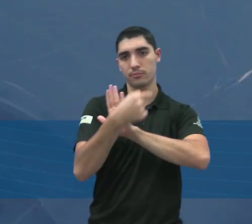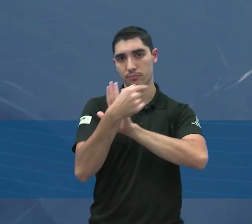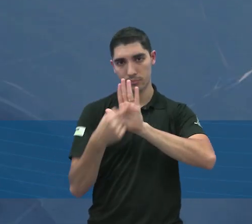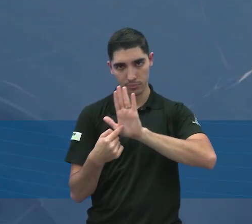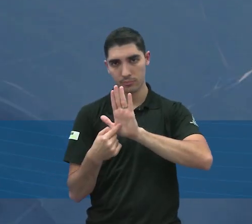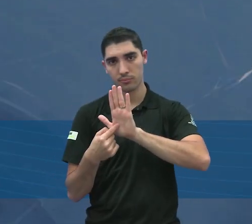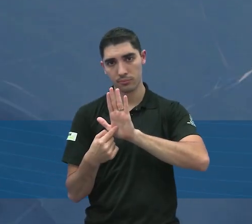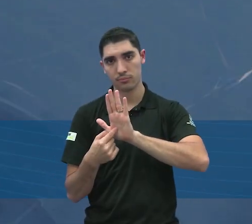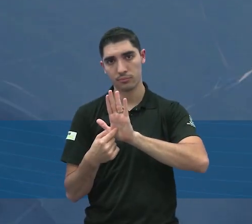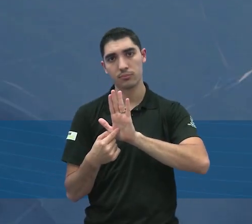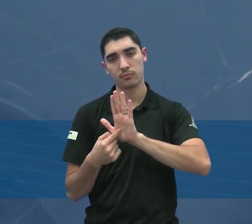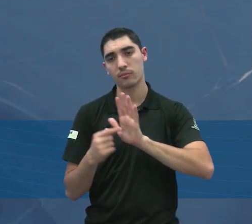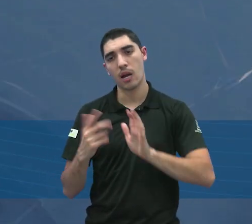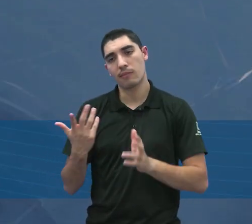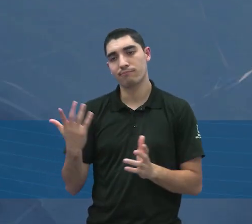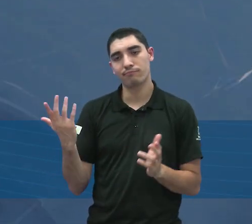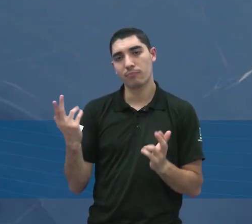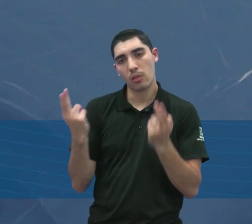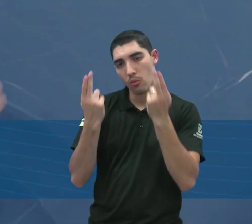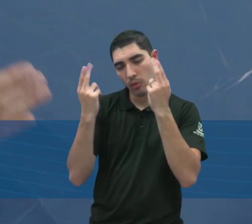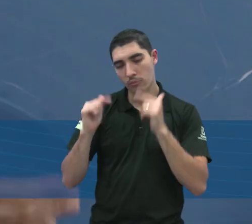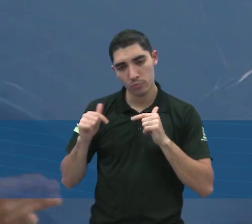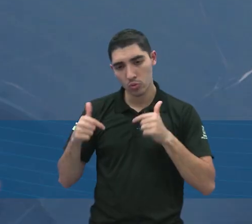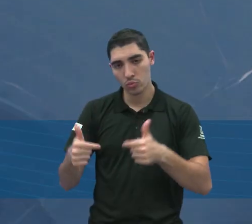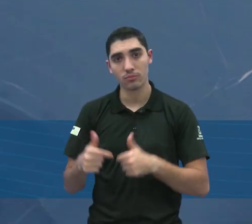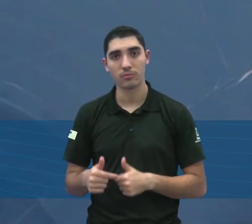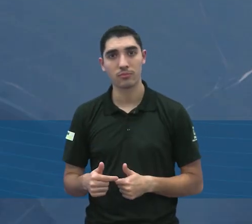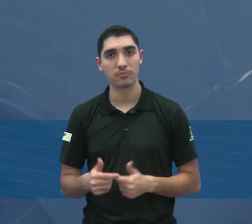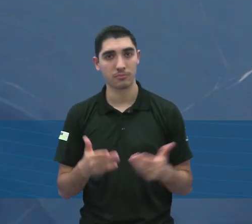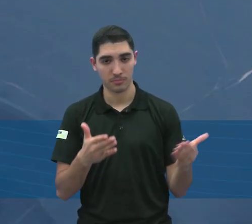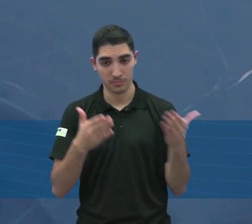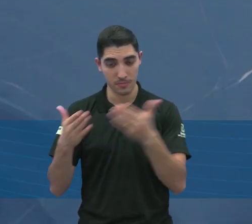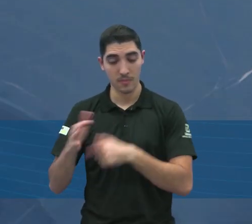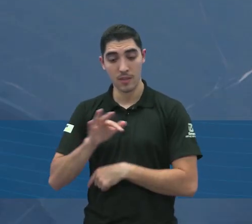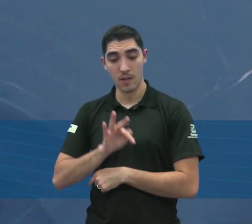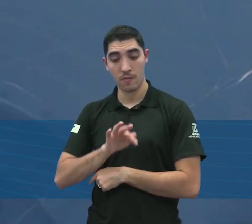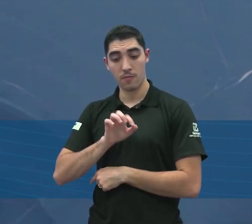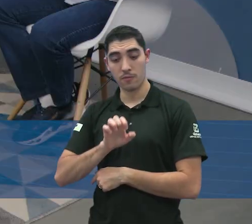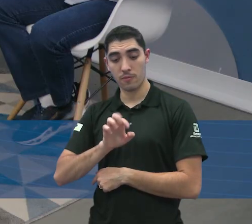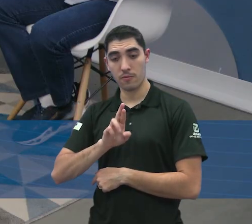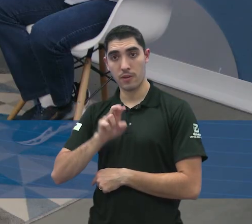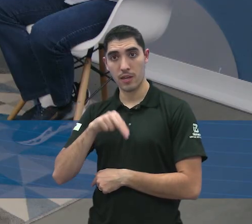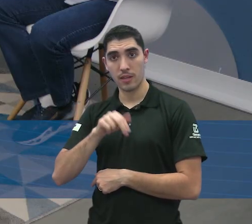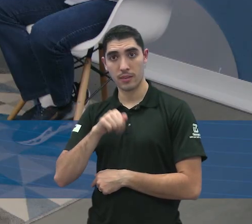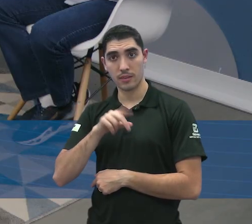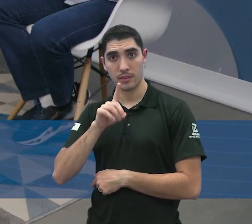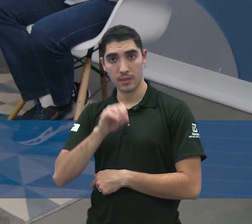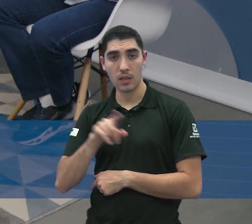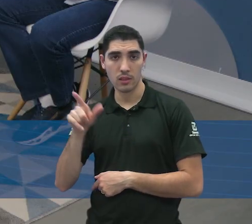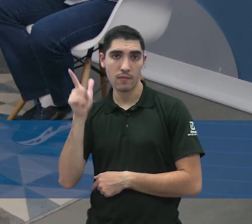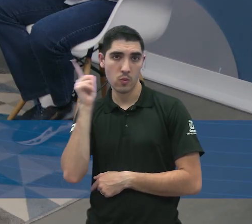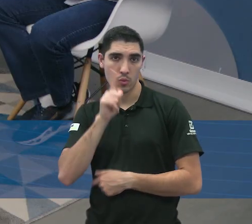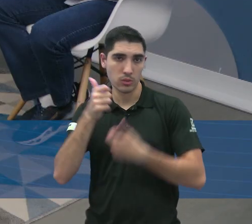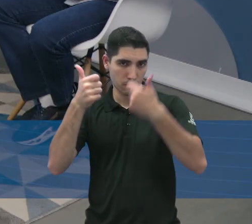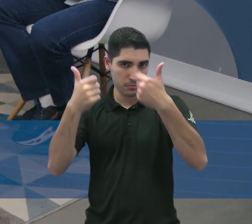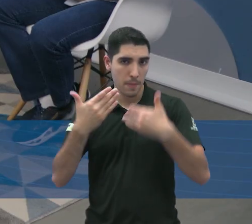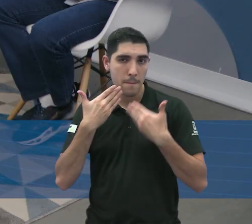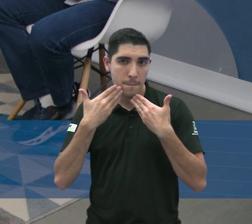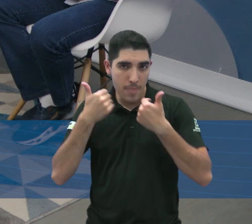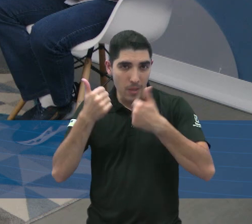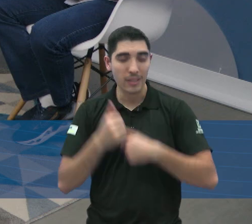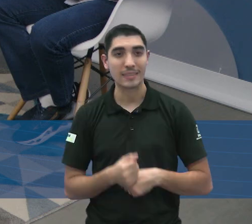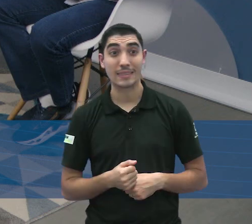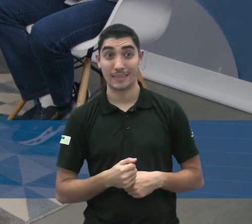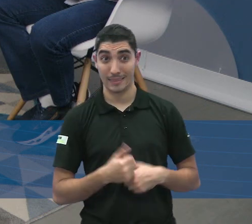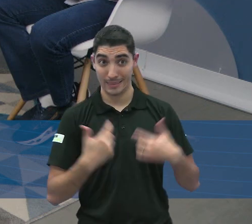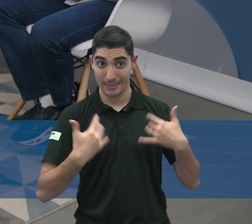pode ser feito. Eu gostaria de passar para o Fernando, talvez ele consiga explicar melhor essa situação. Joguei uma batata